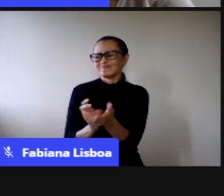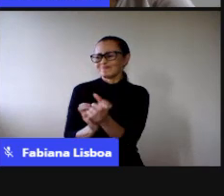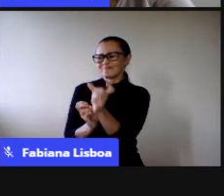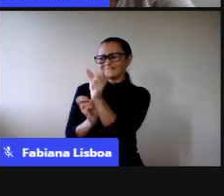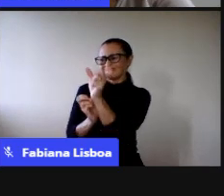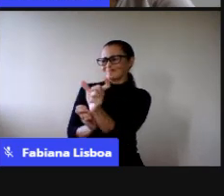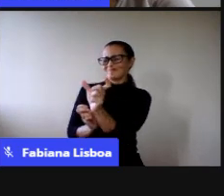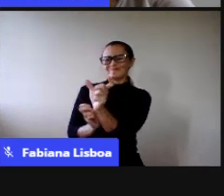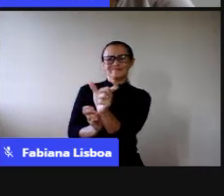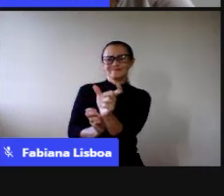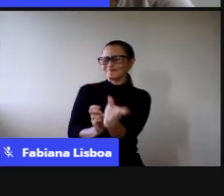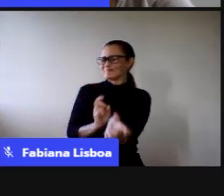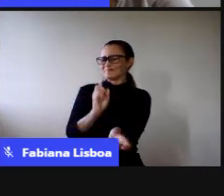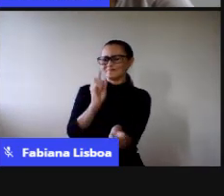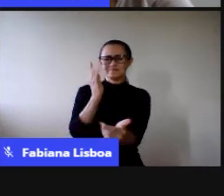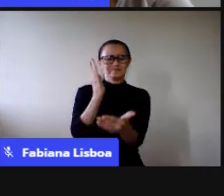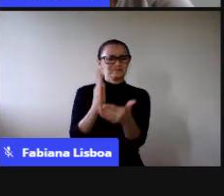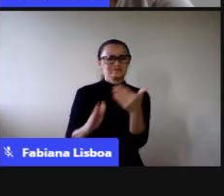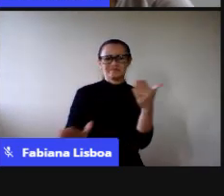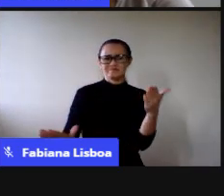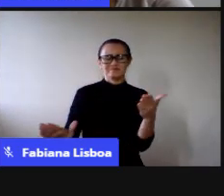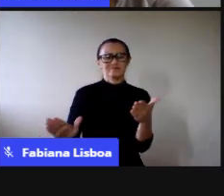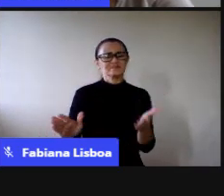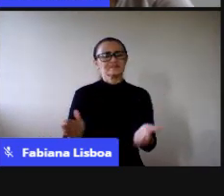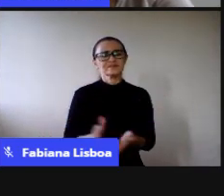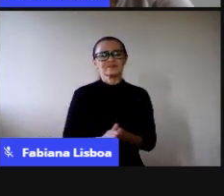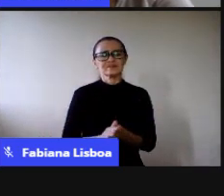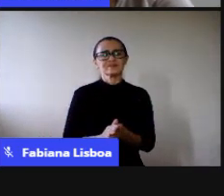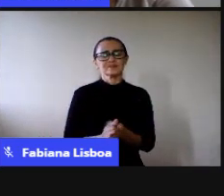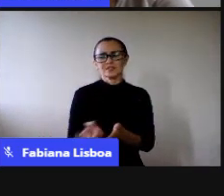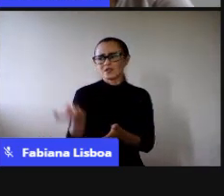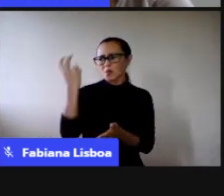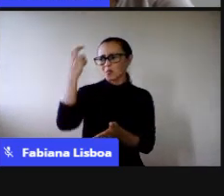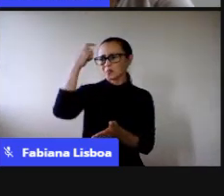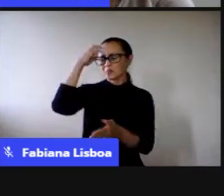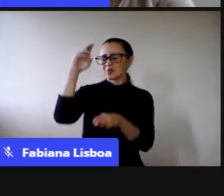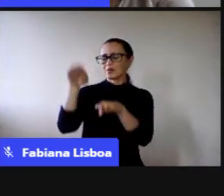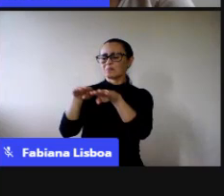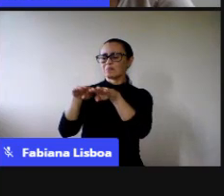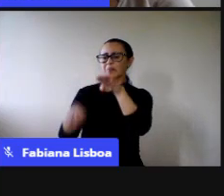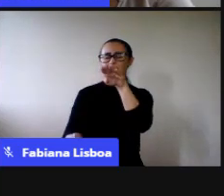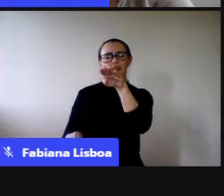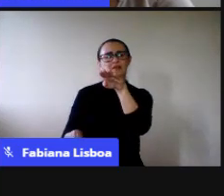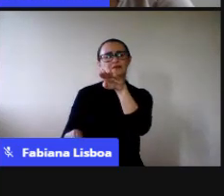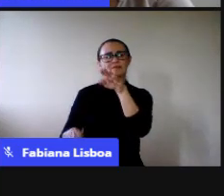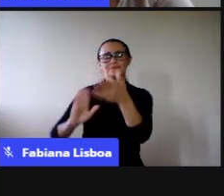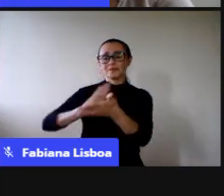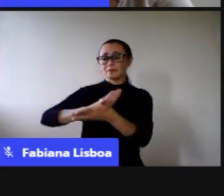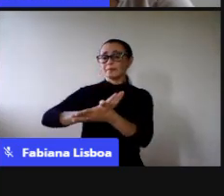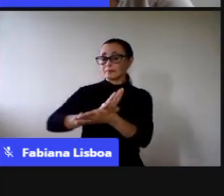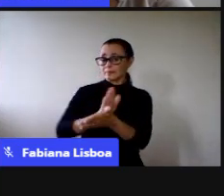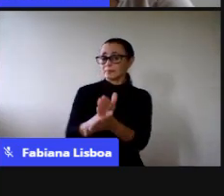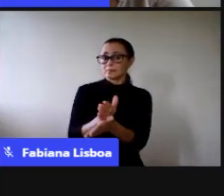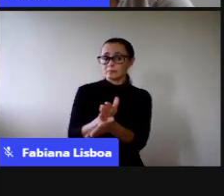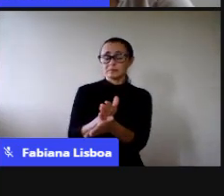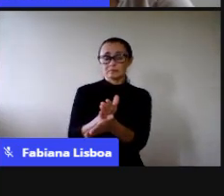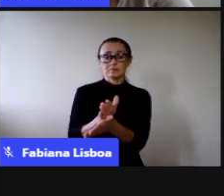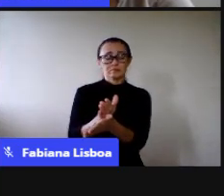à condição de uma cultura inferior, né? É um termo que ele tem uma carga preconceituosa muito grande.